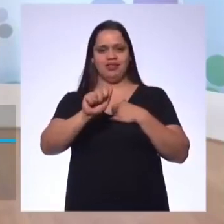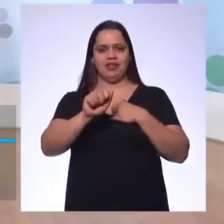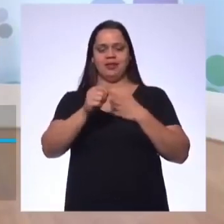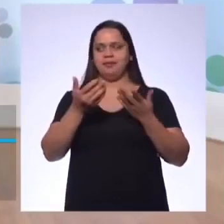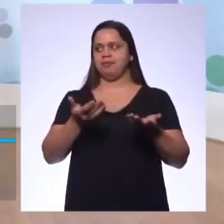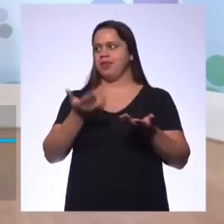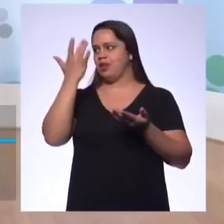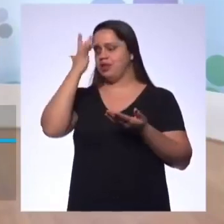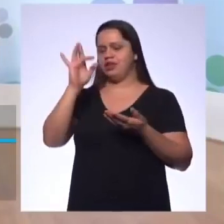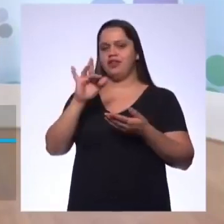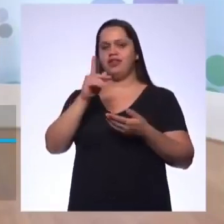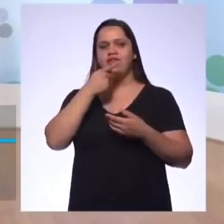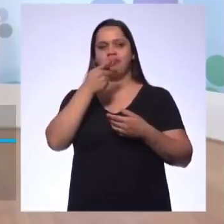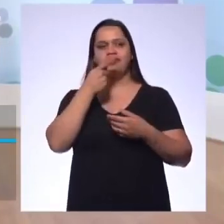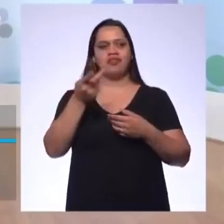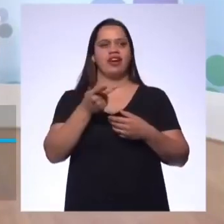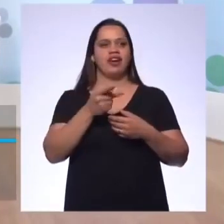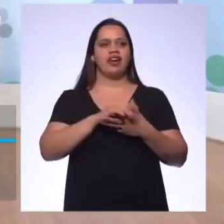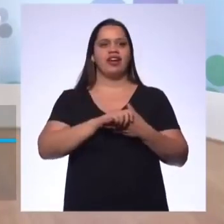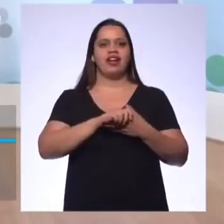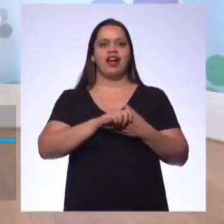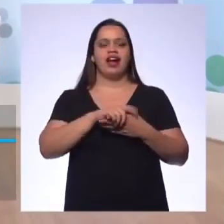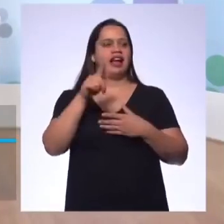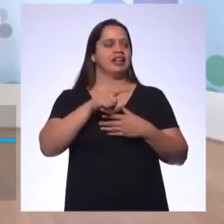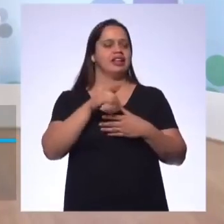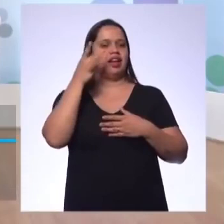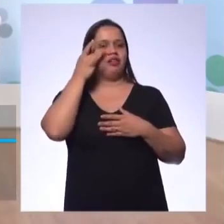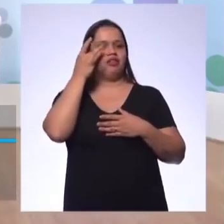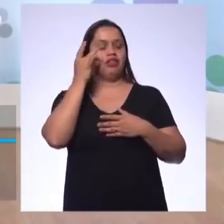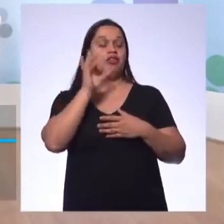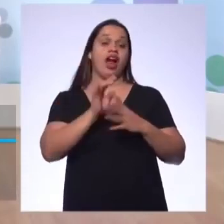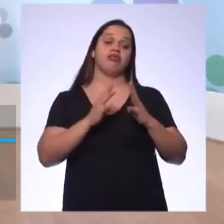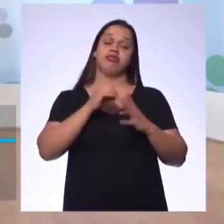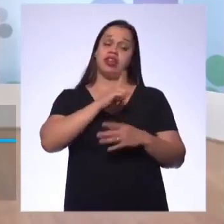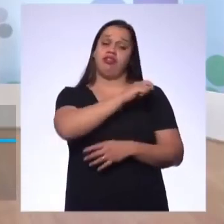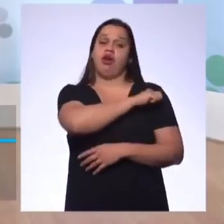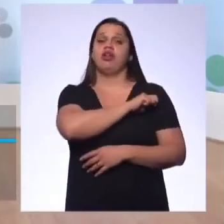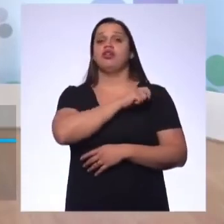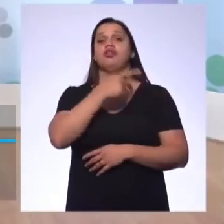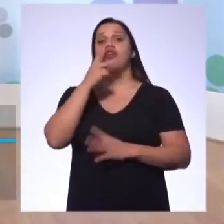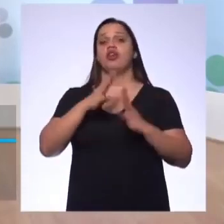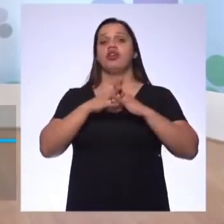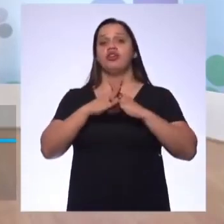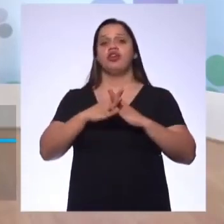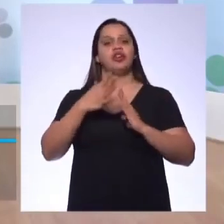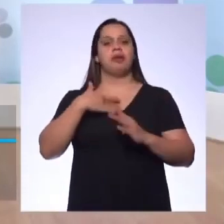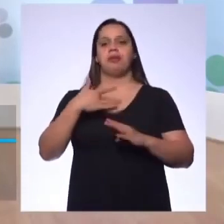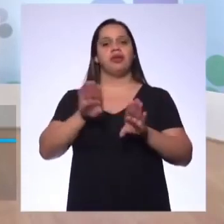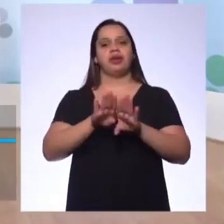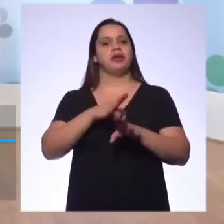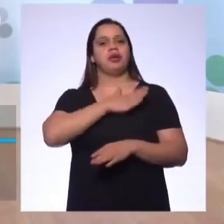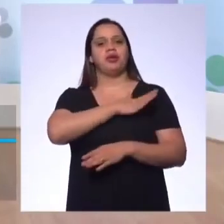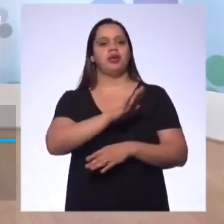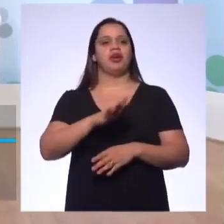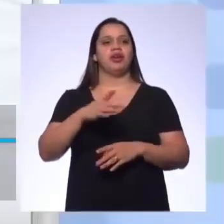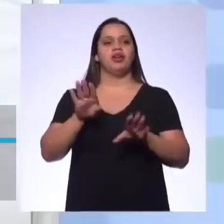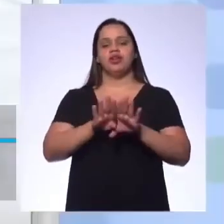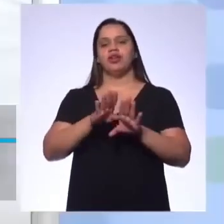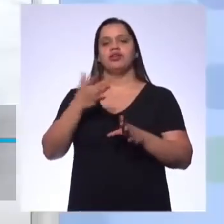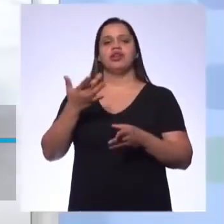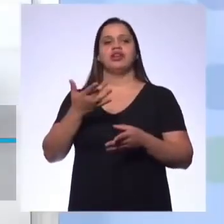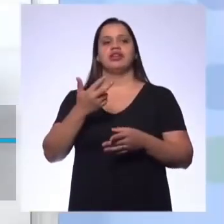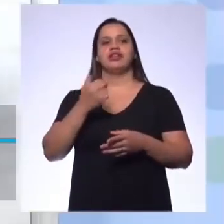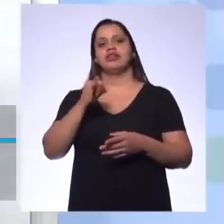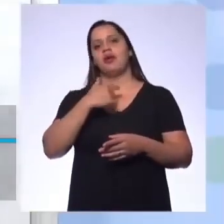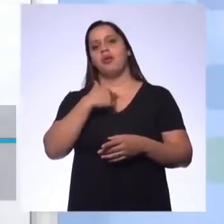isso ao ar, mas se fosse para mim, tá faltando ali uns... o Arthur falou que não gosta de batata frita. Eu também não gosto não, Arthur, é isso que eu ia falar, não sei se eu posso falar isso ao ar. Eu